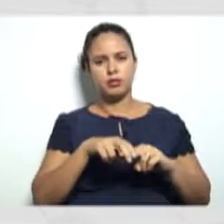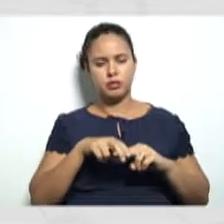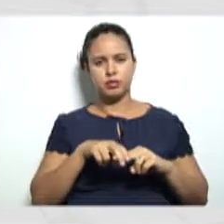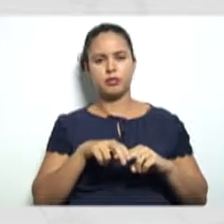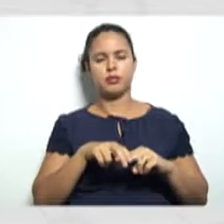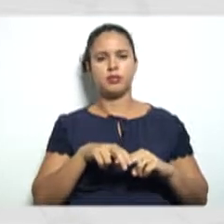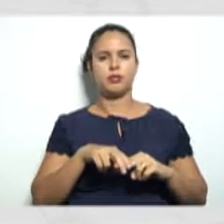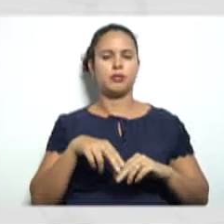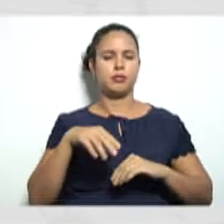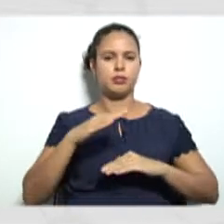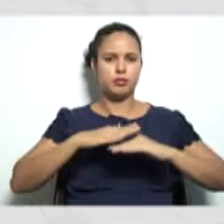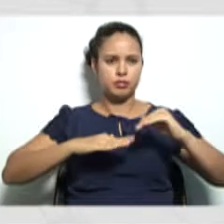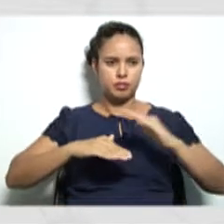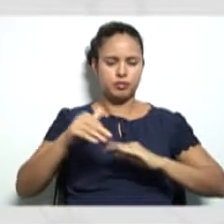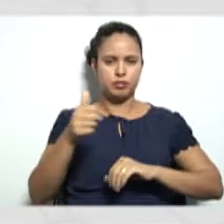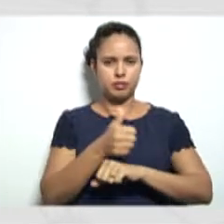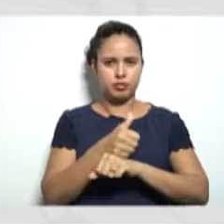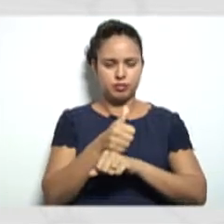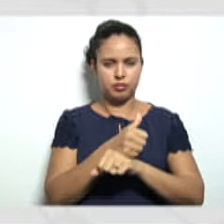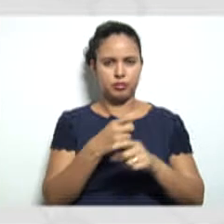as cooperativas de turismo.